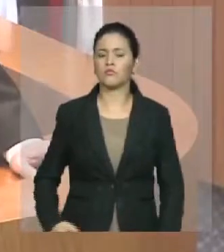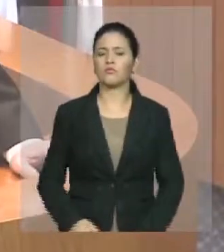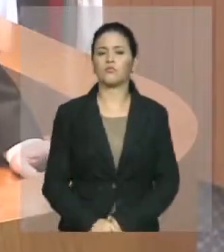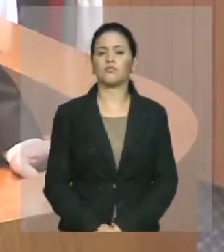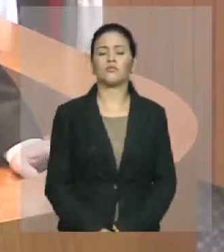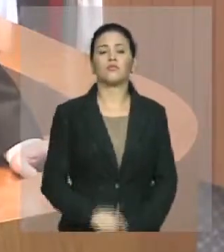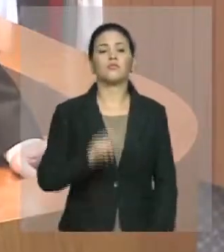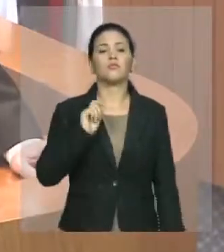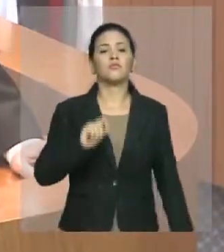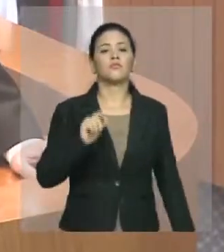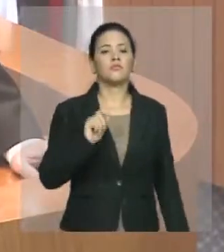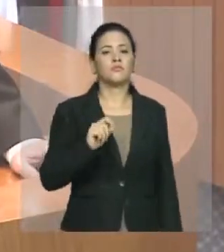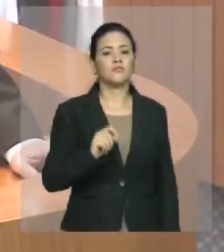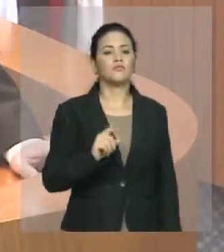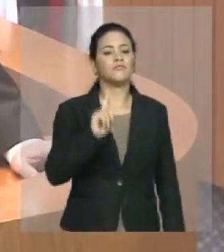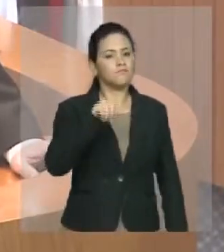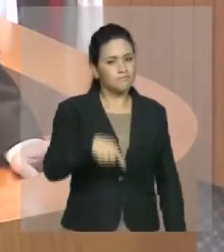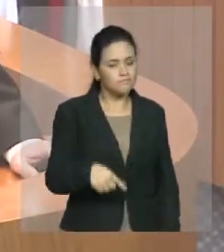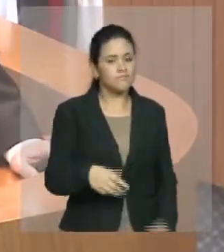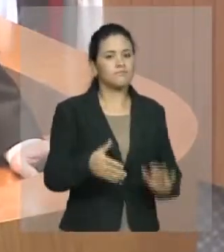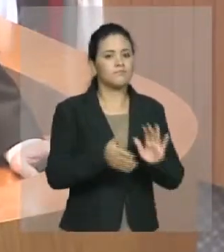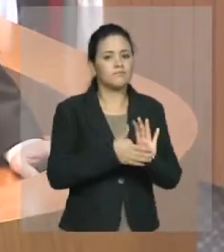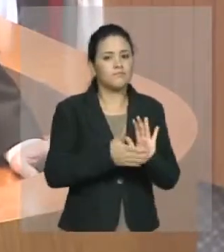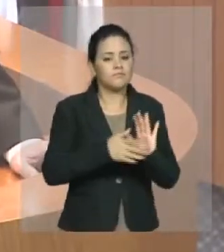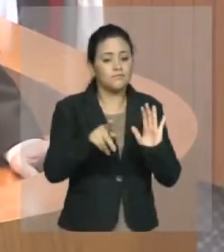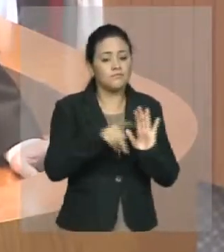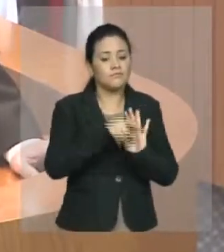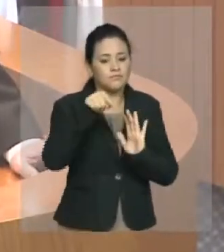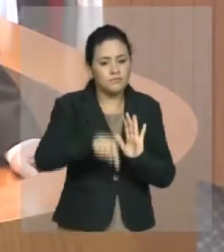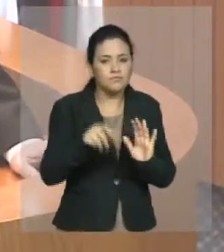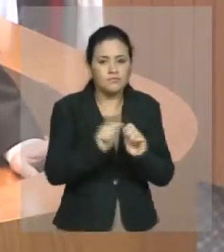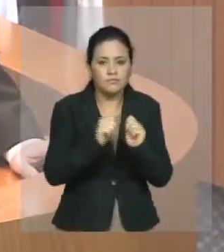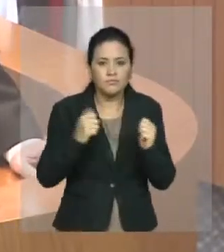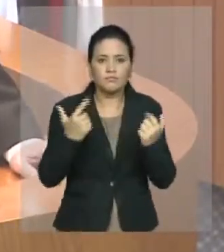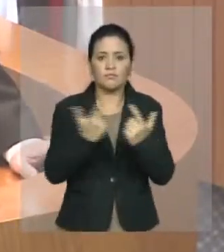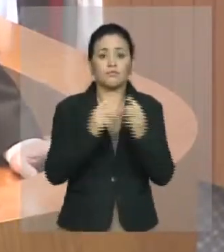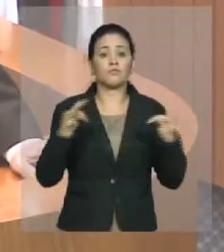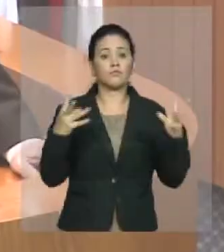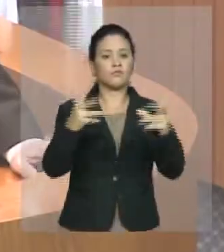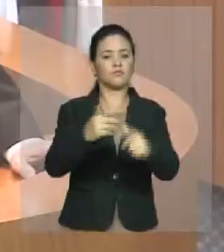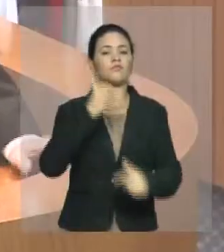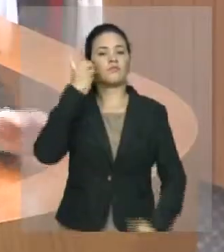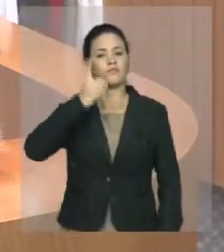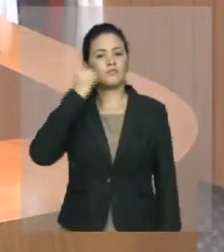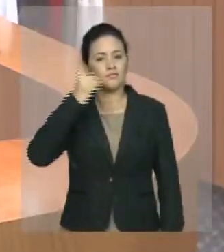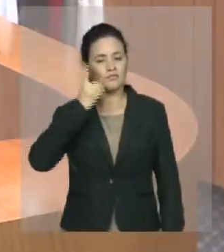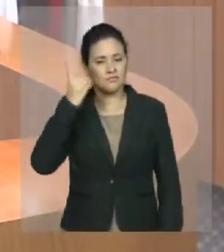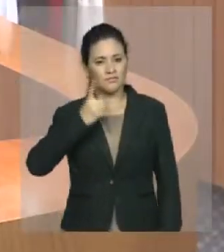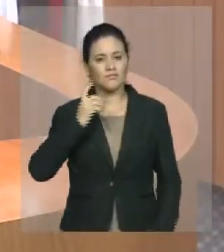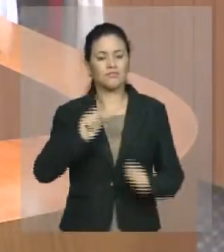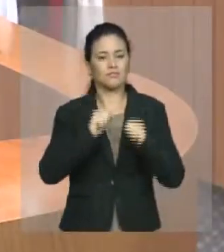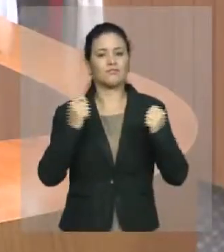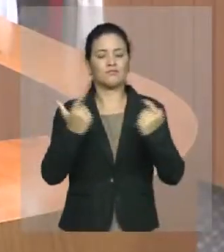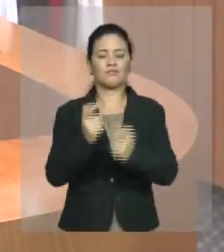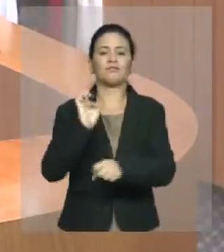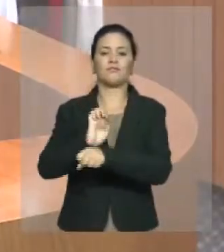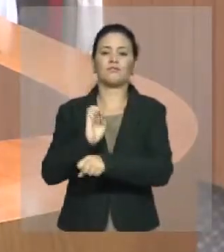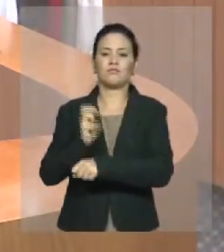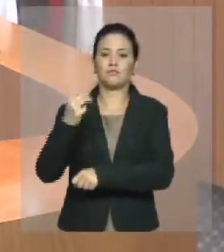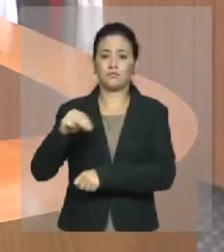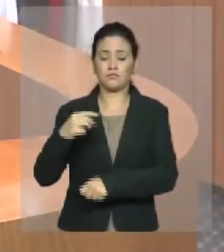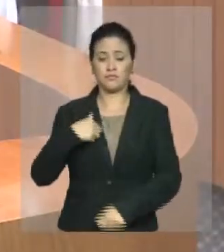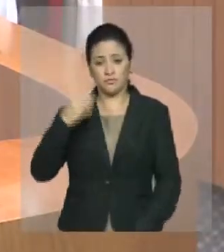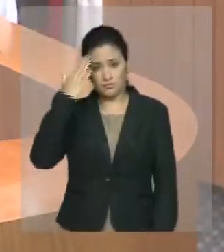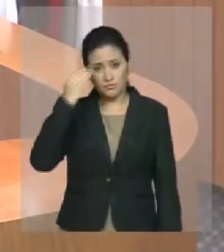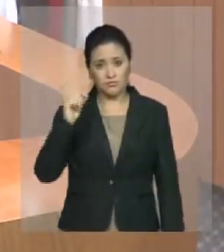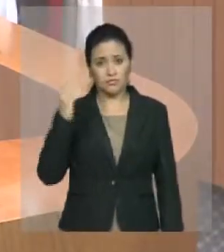é uma proposta de todos os deputados da Assembleia Legislativa do Estado do Maranhão. E tenho certeza que a presença de vocês representará muito